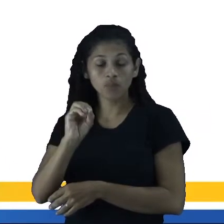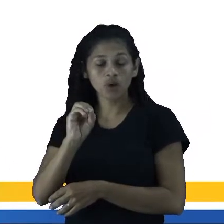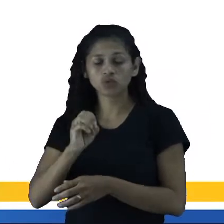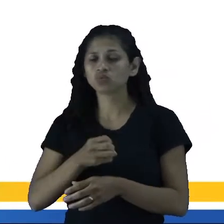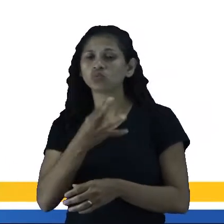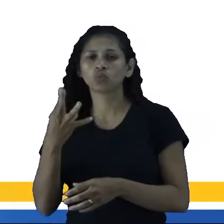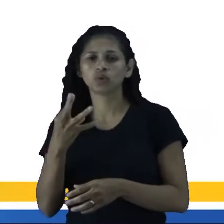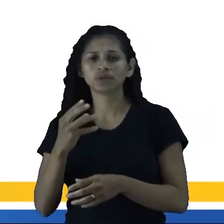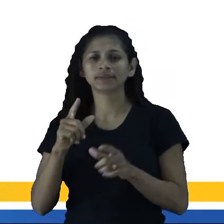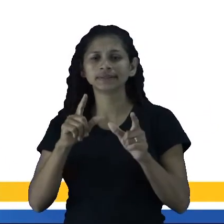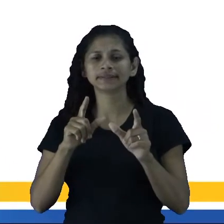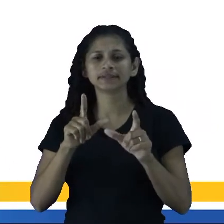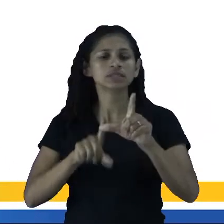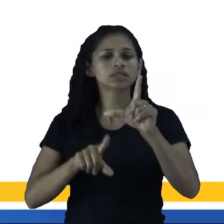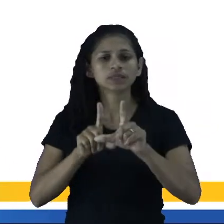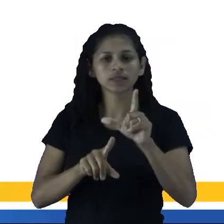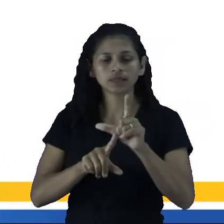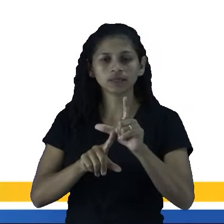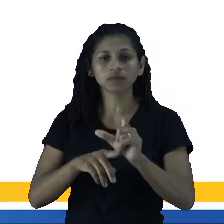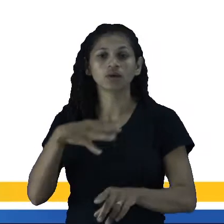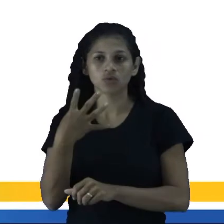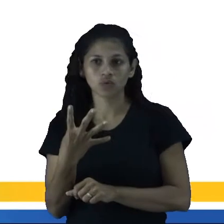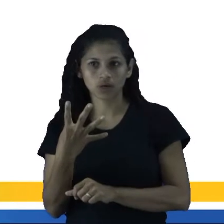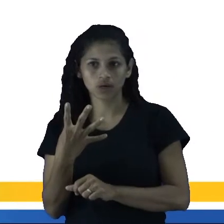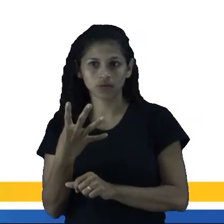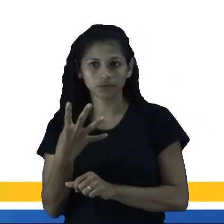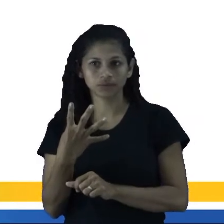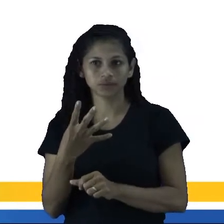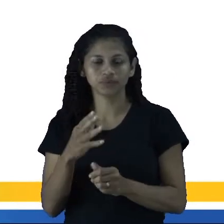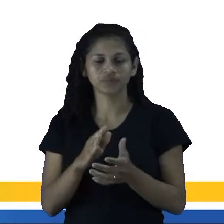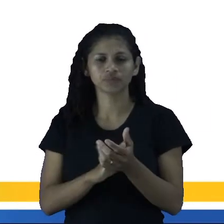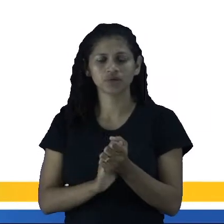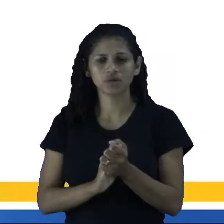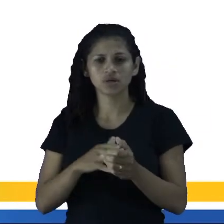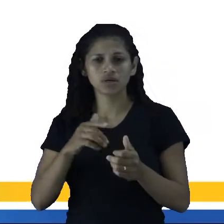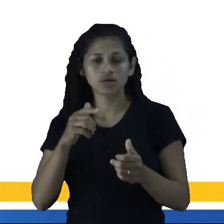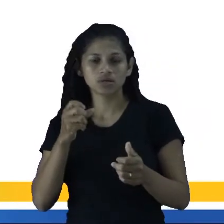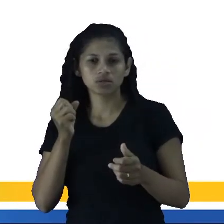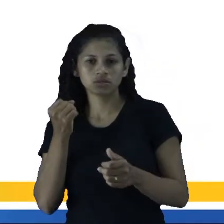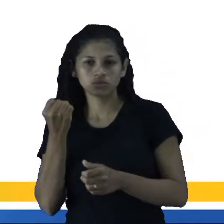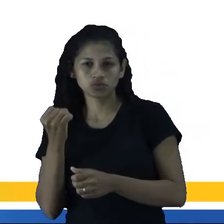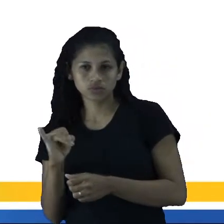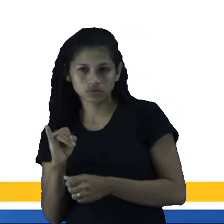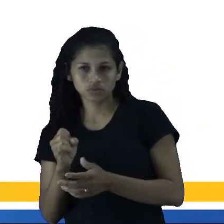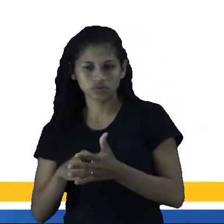E todas são diferentes. Isso quer dizer que, se eu ler voltando,